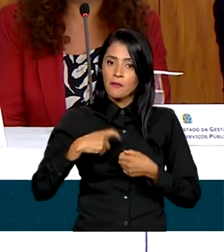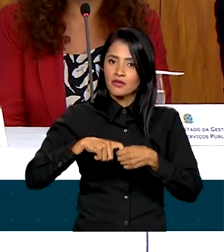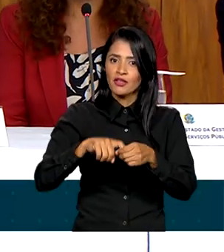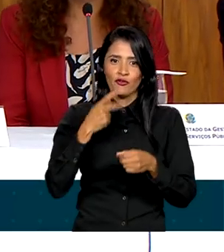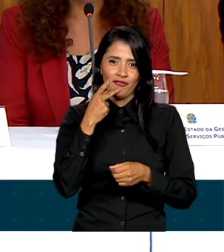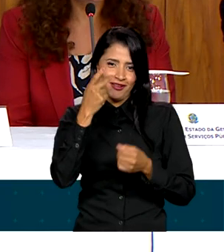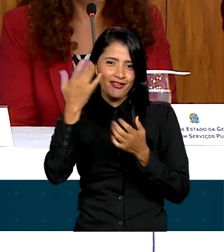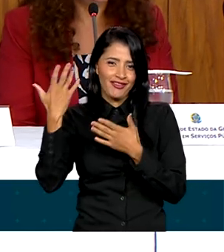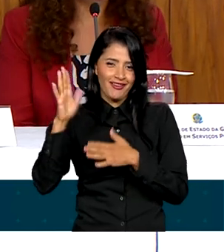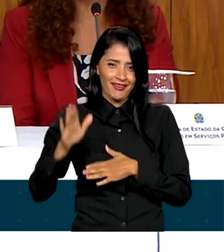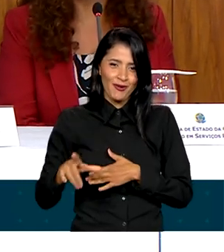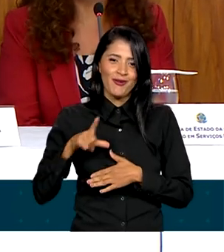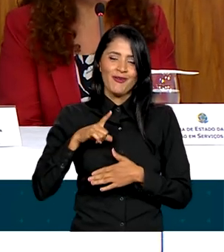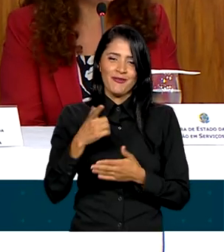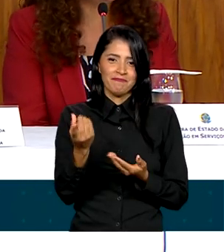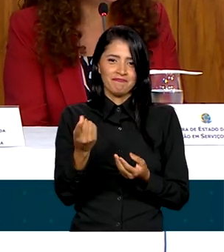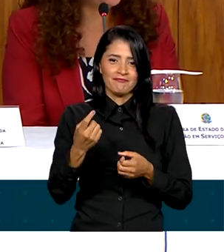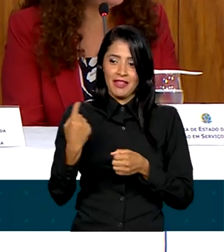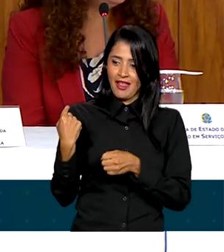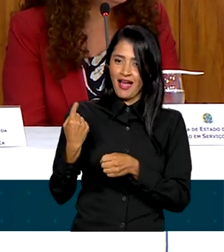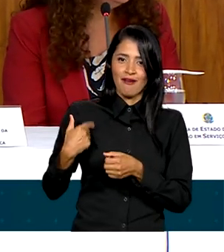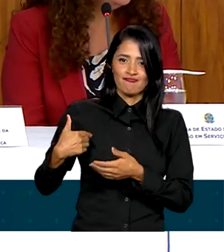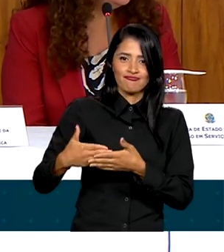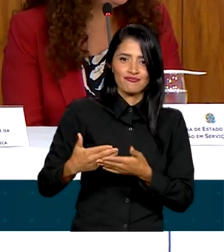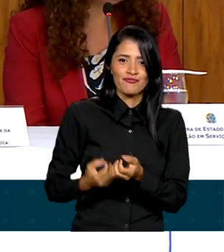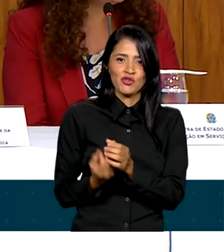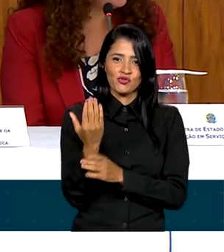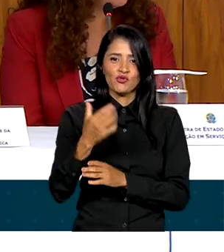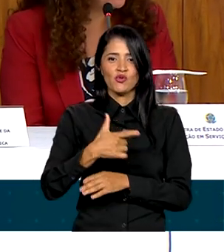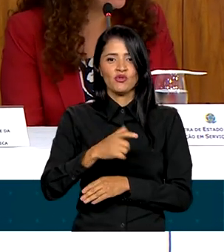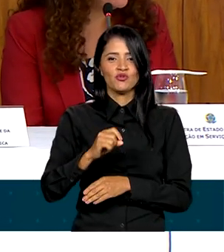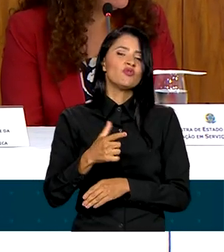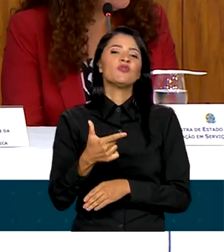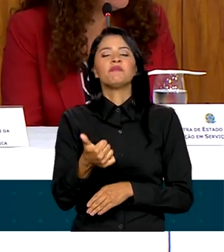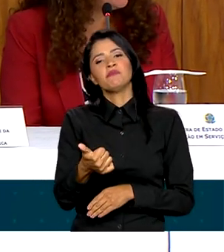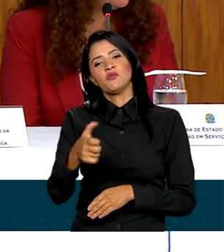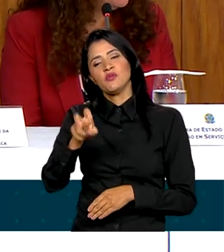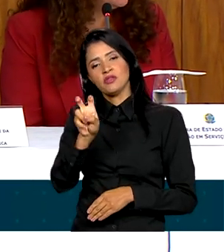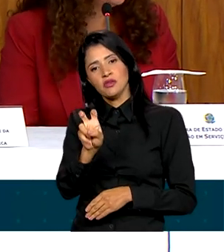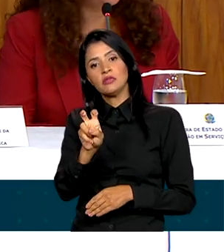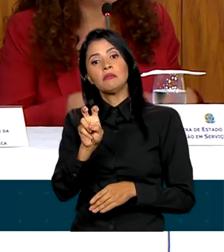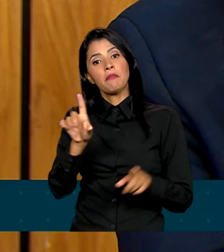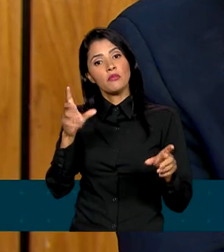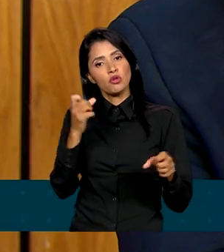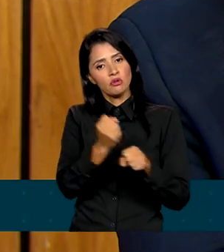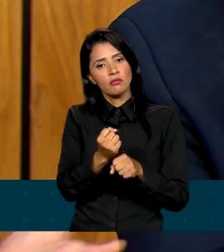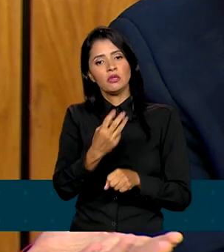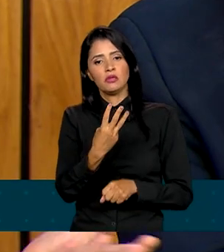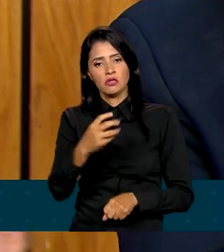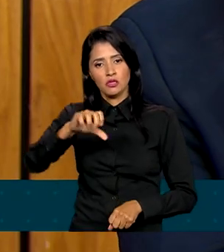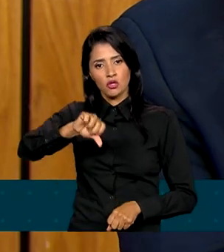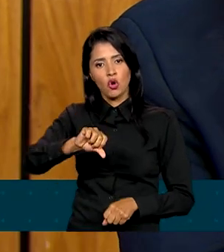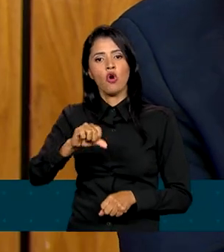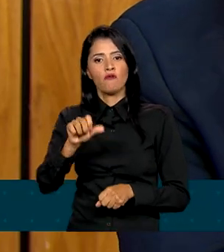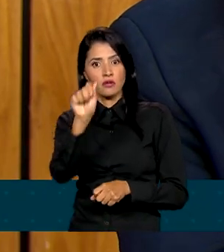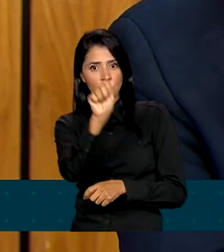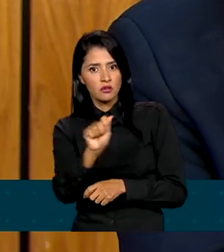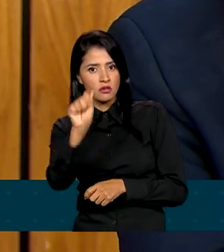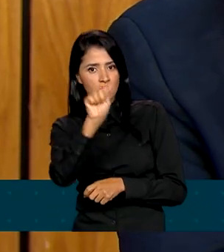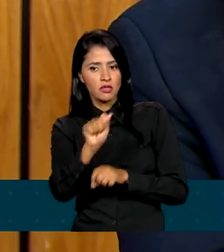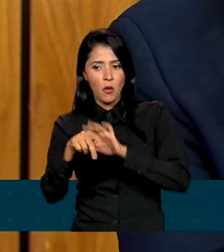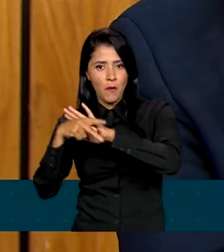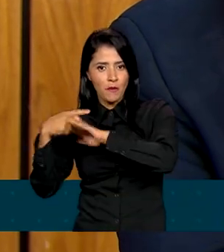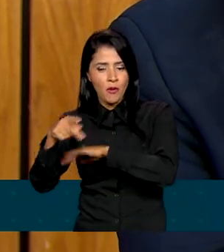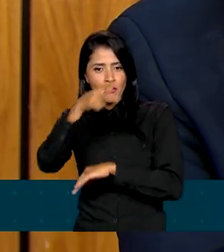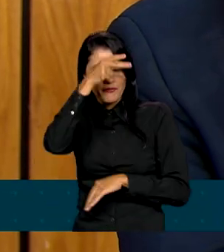2015, onde estão todos os estados e 39 associações de prefeituras que acabam chegando a todas as